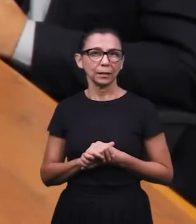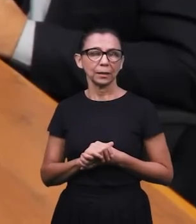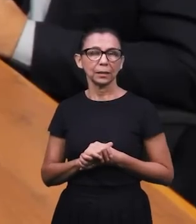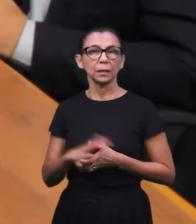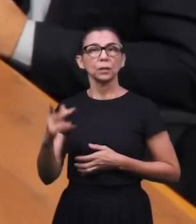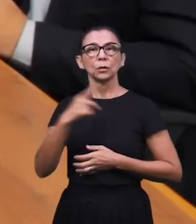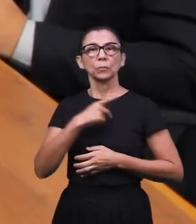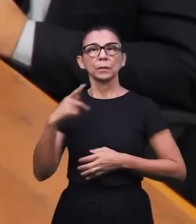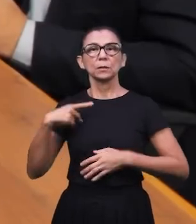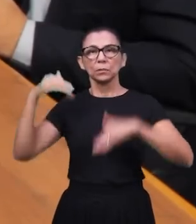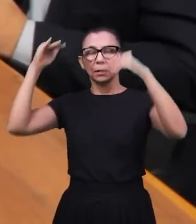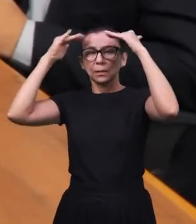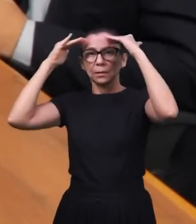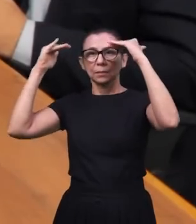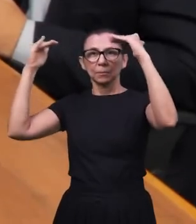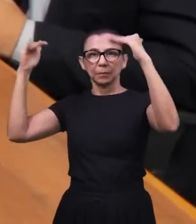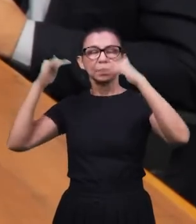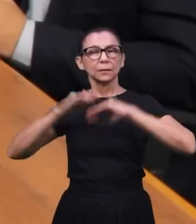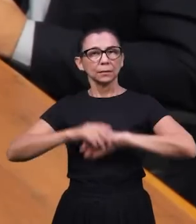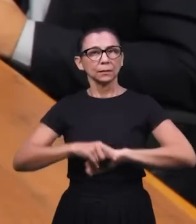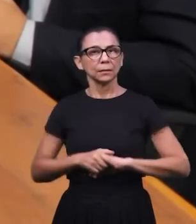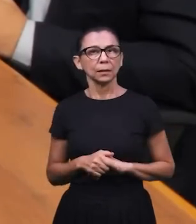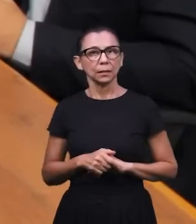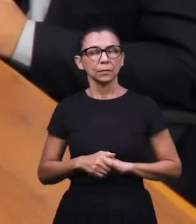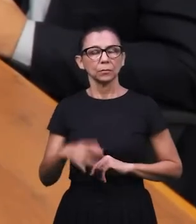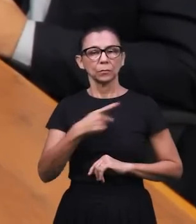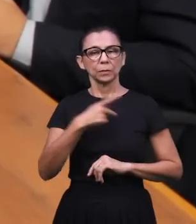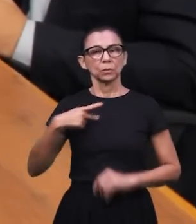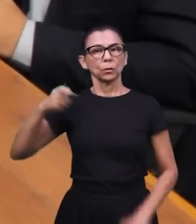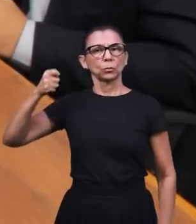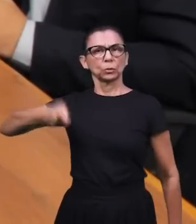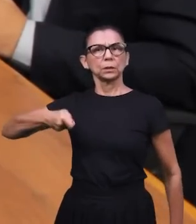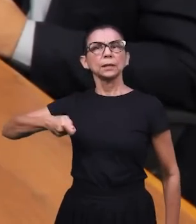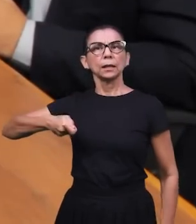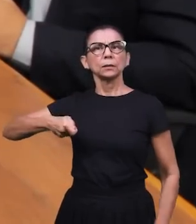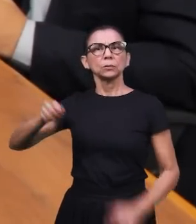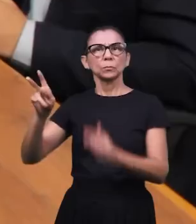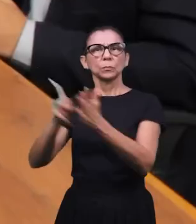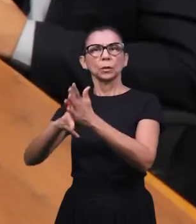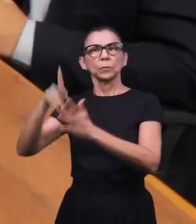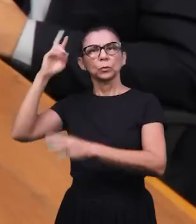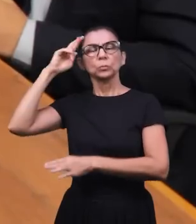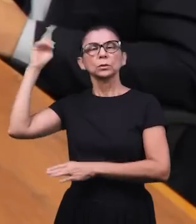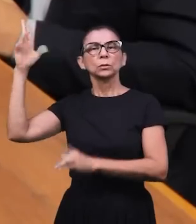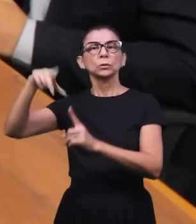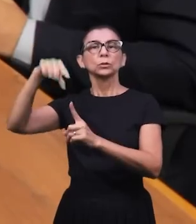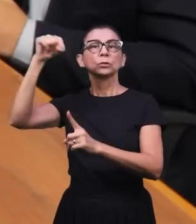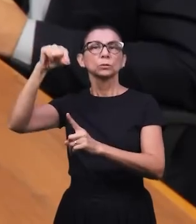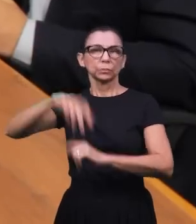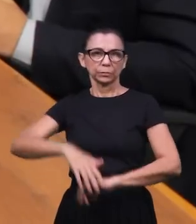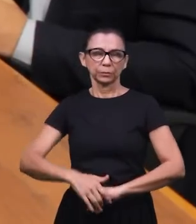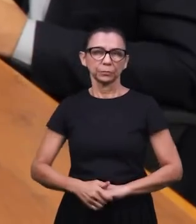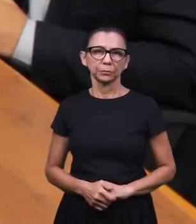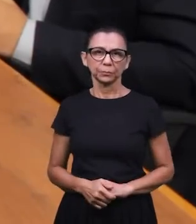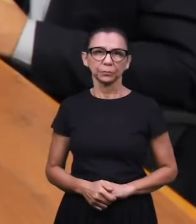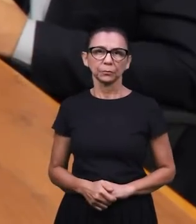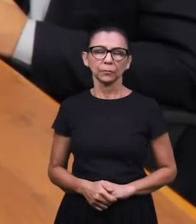o ministério o pastor com a autoridade que Deus colocou ali. Então isso é muito importante, porque às vezes os